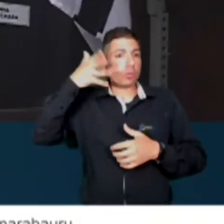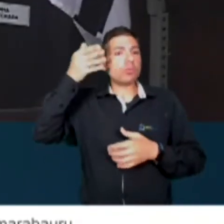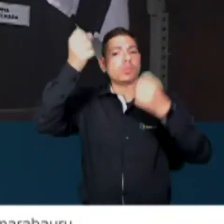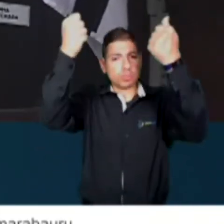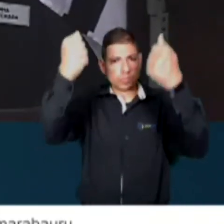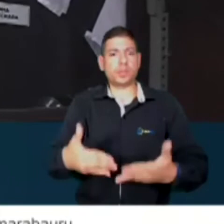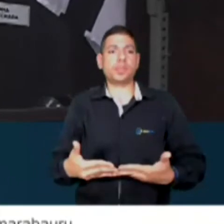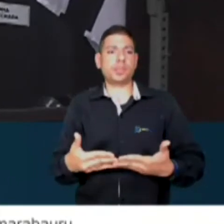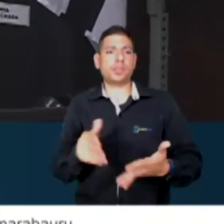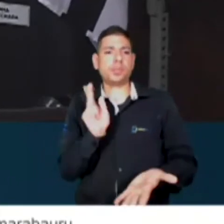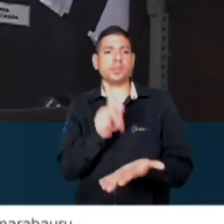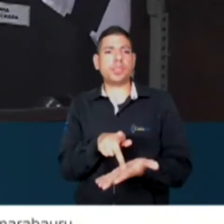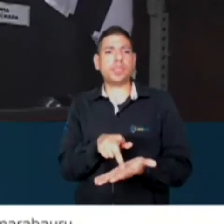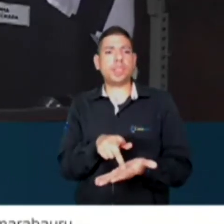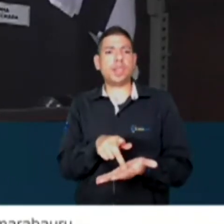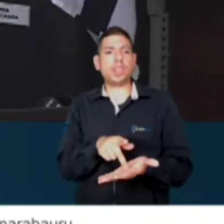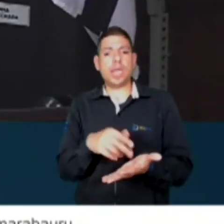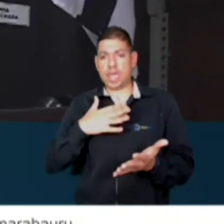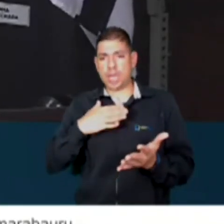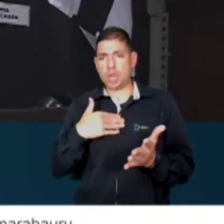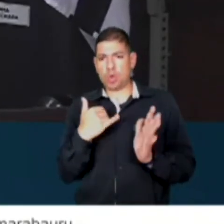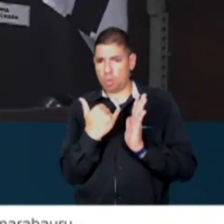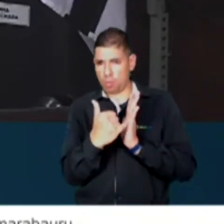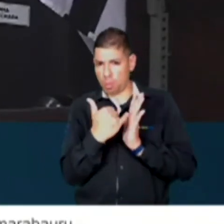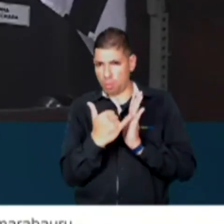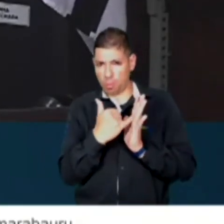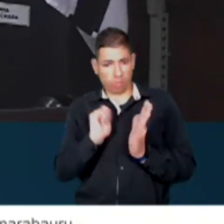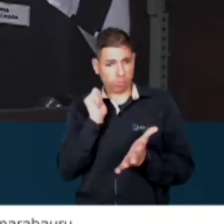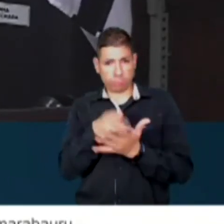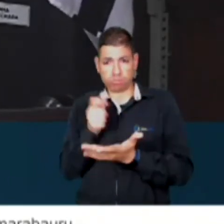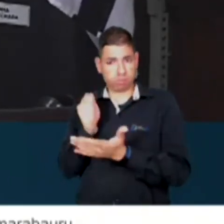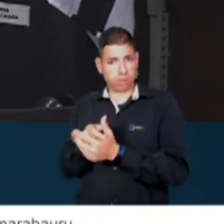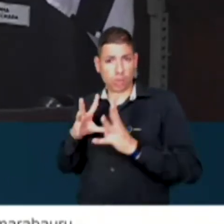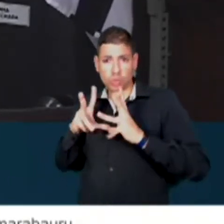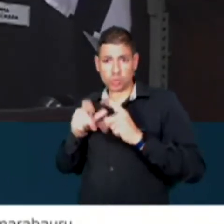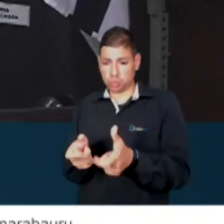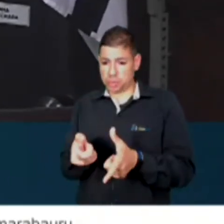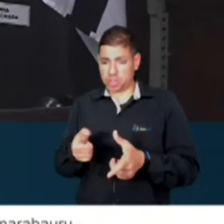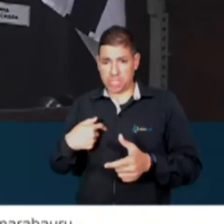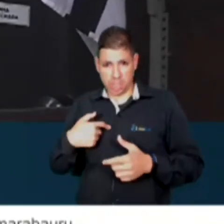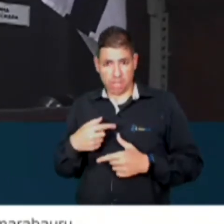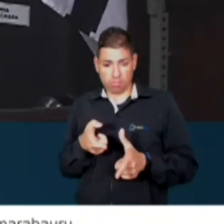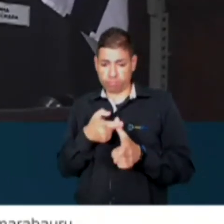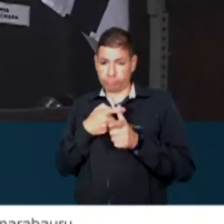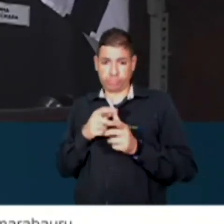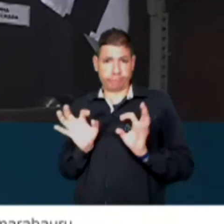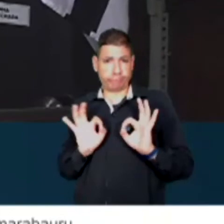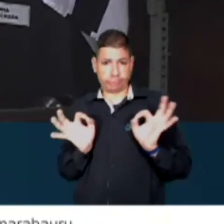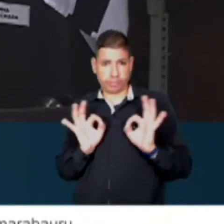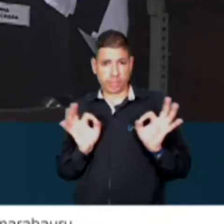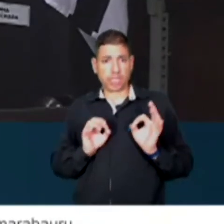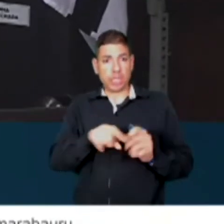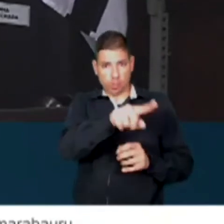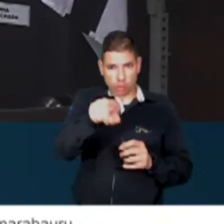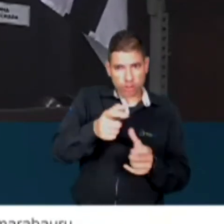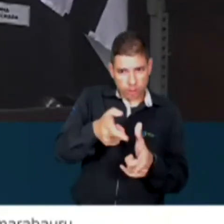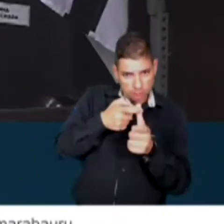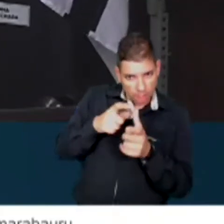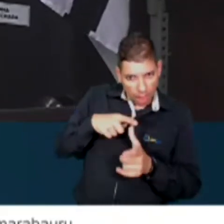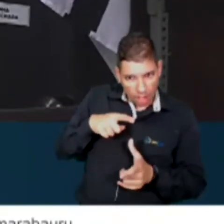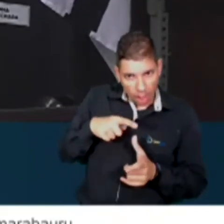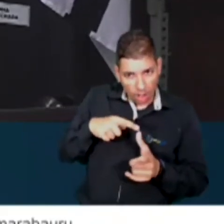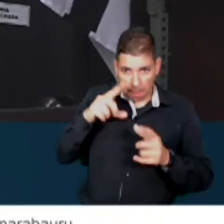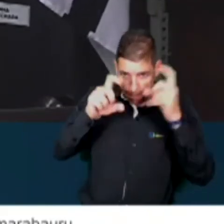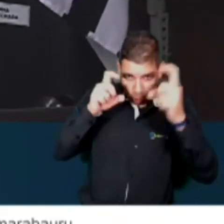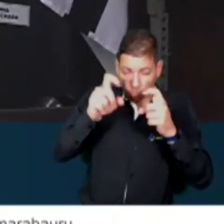meus impostos estão quites. Quem deva, que tem que se preocupar, sim. Se deve, paga. Que nós temos